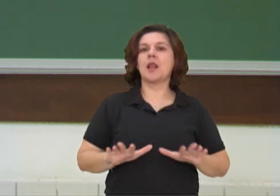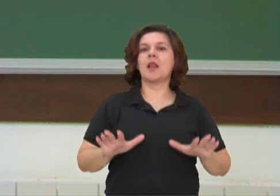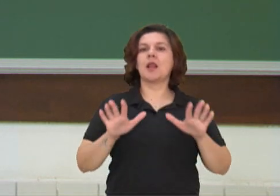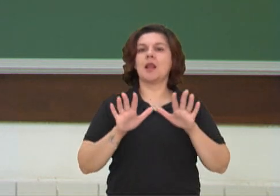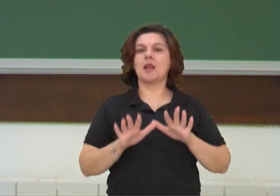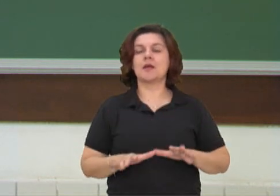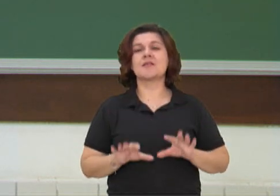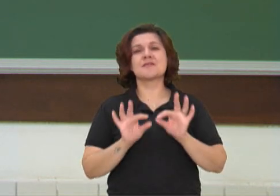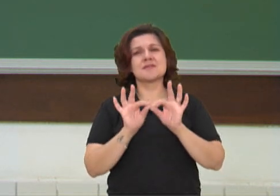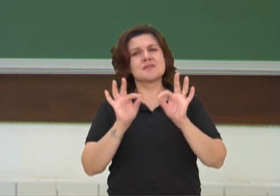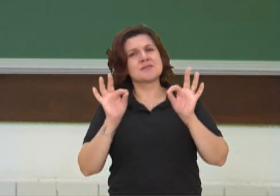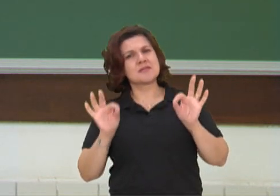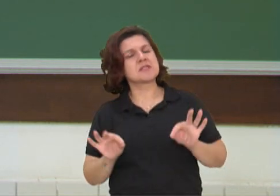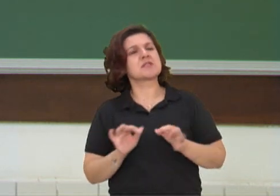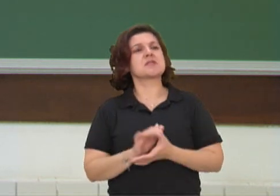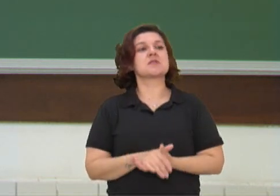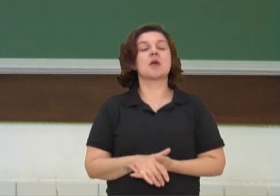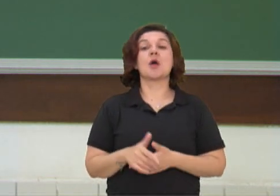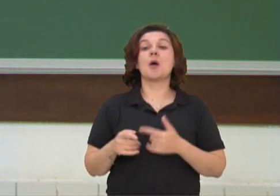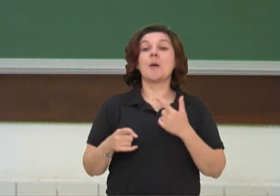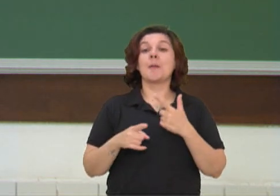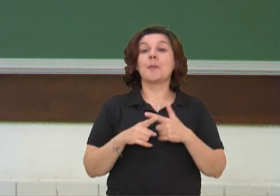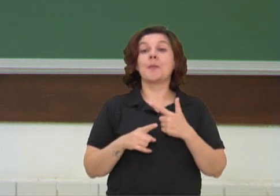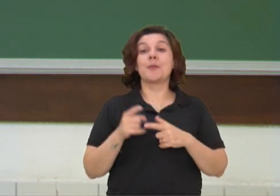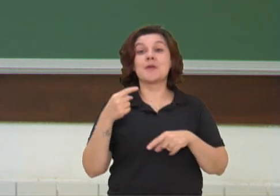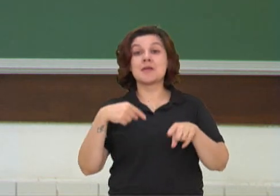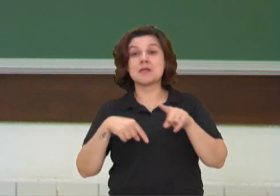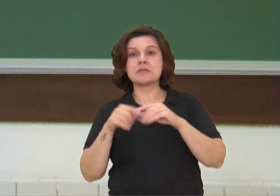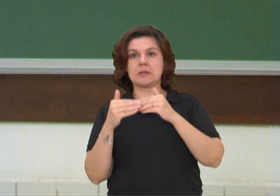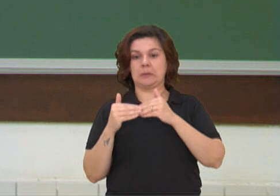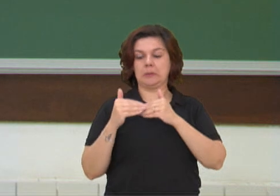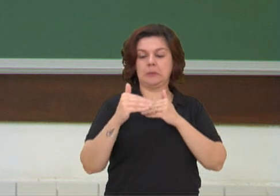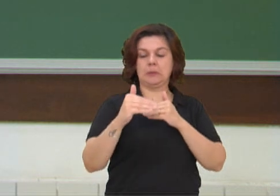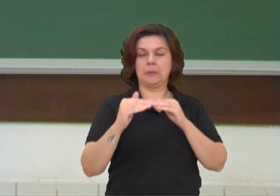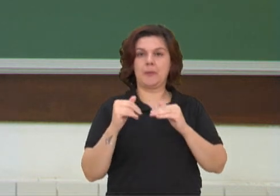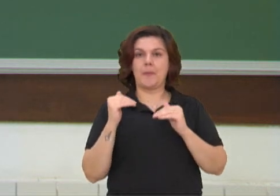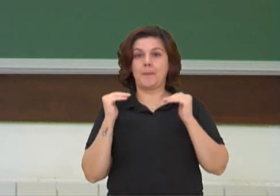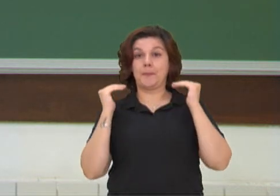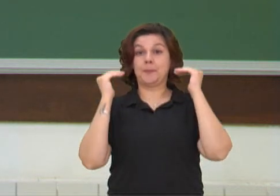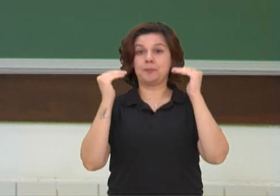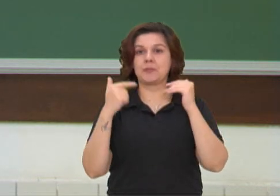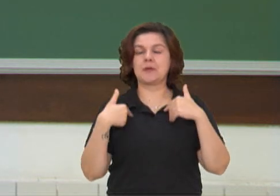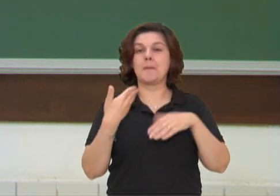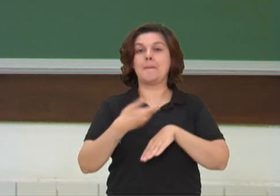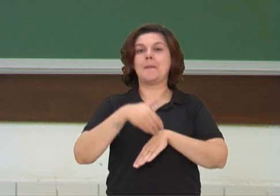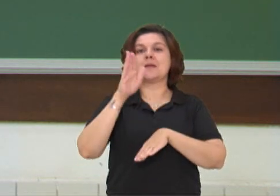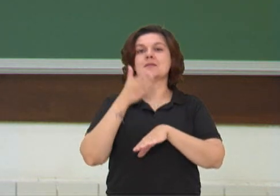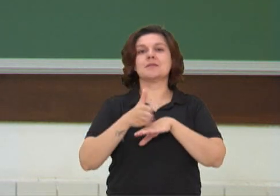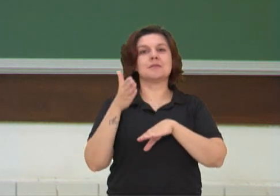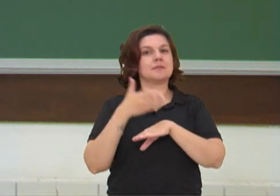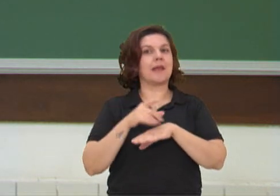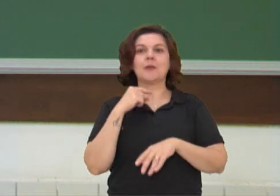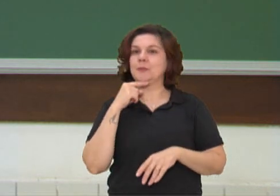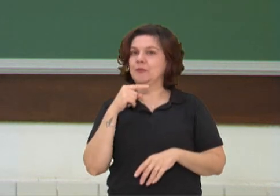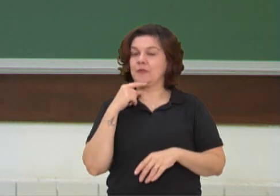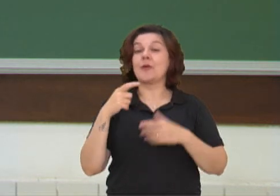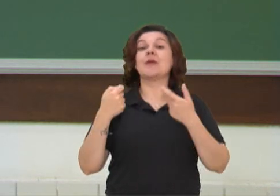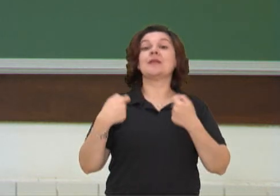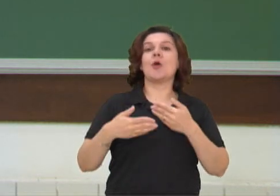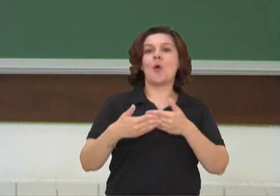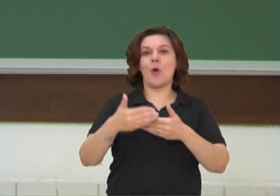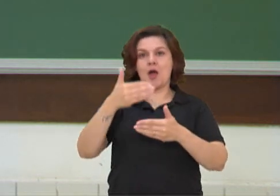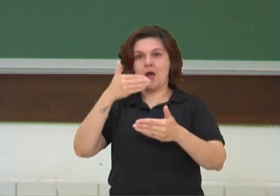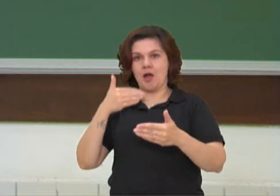exercícios mais simples de serem feitos. Até porque exercícios avançados, vocês vão precisar de mais treino e, consequentemente, vão precisar